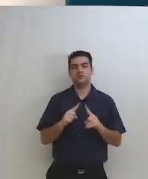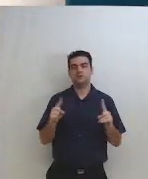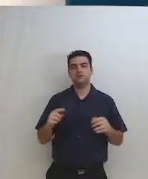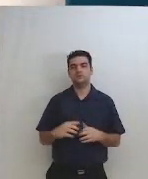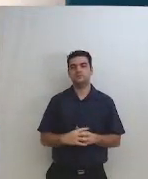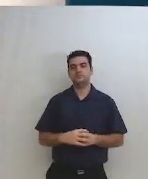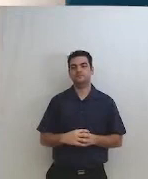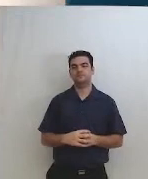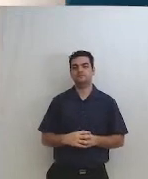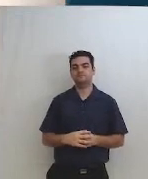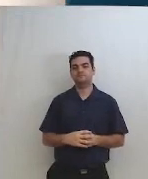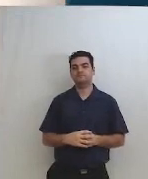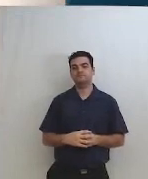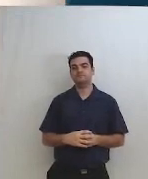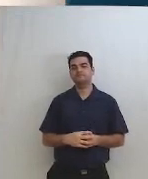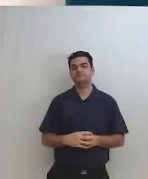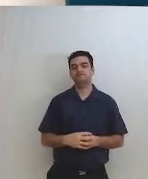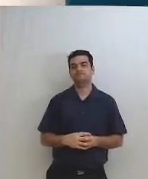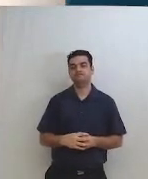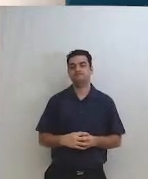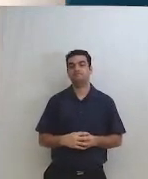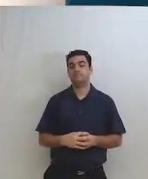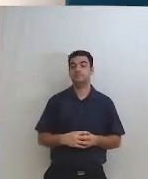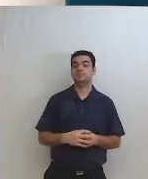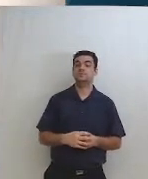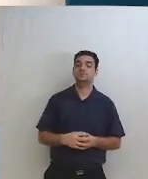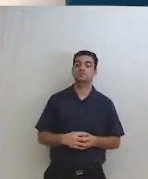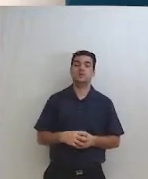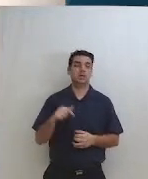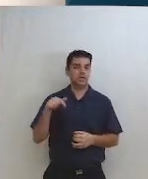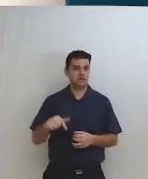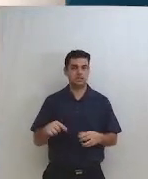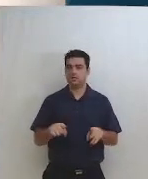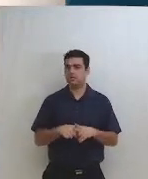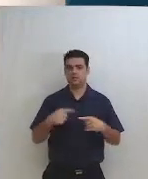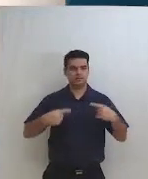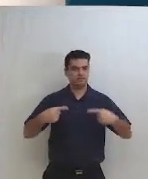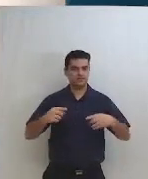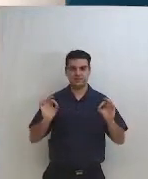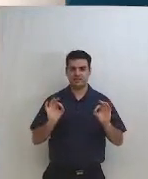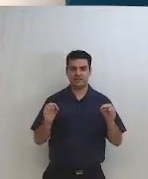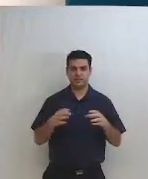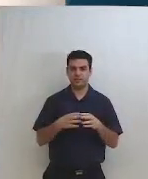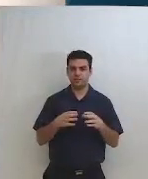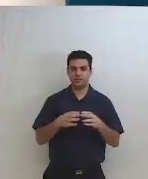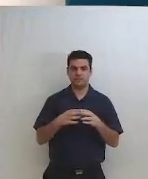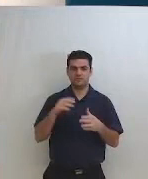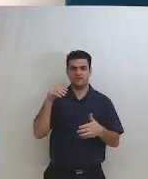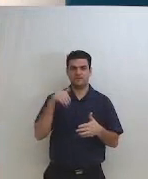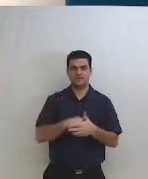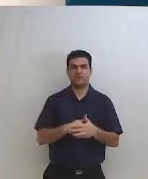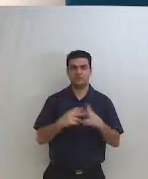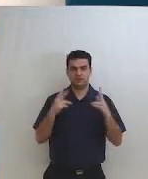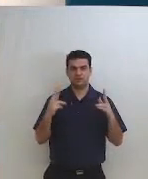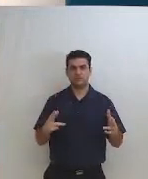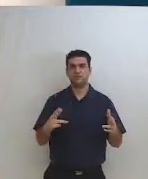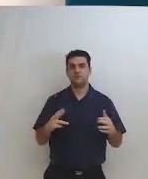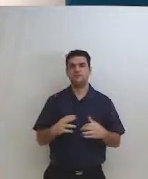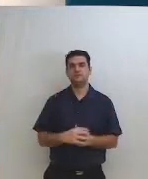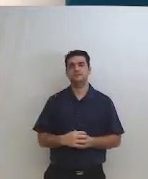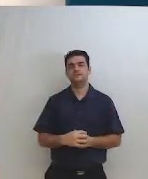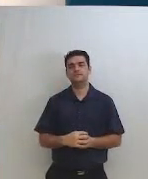Obrigado, ministro Sebastião. Também fica proclamado por unanimidade, ante a ausência de manifestação dos pares, e